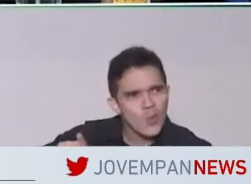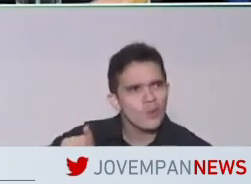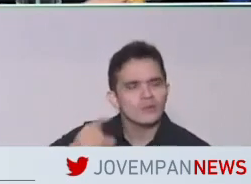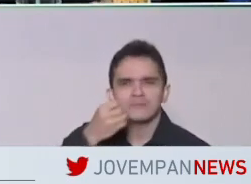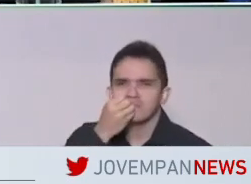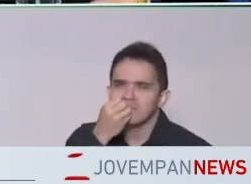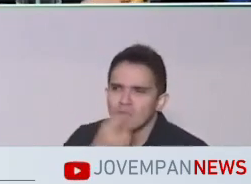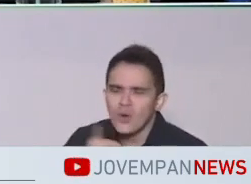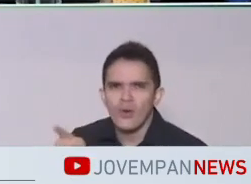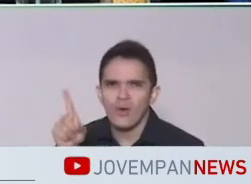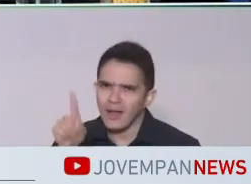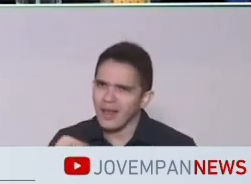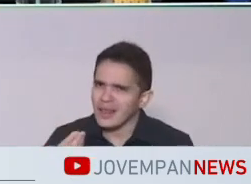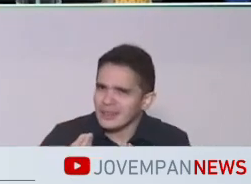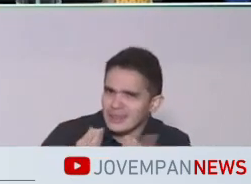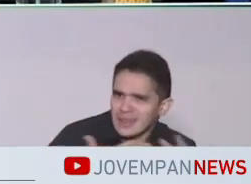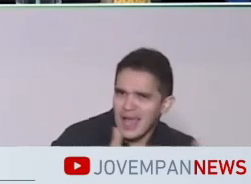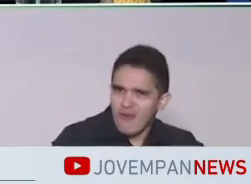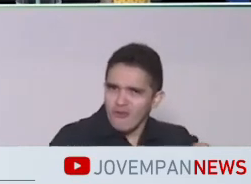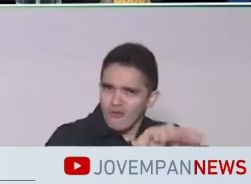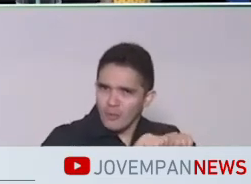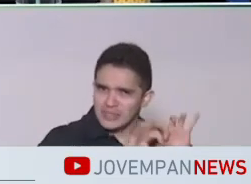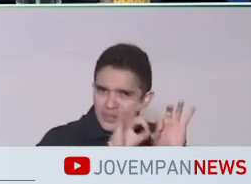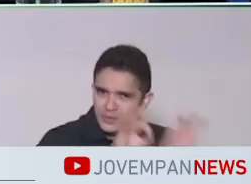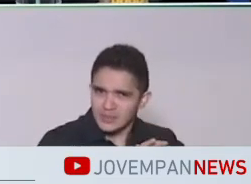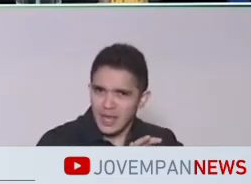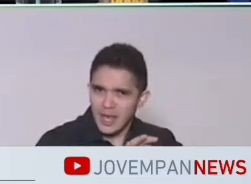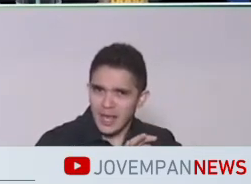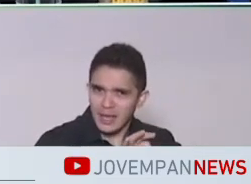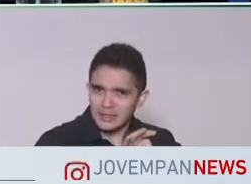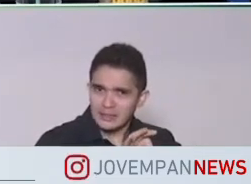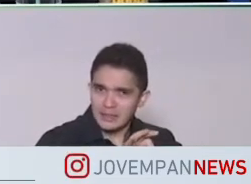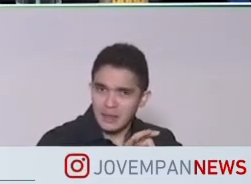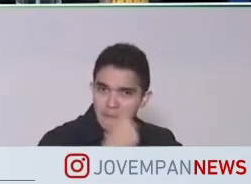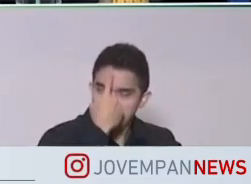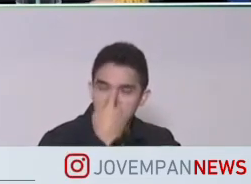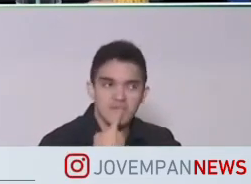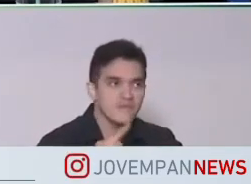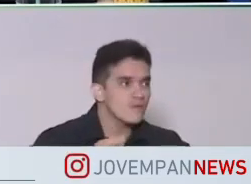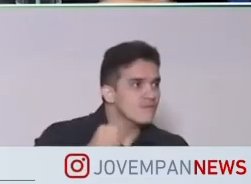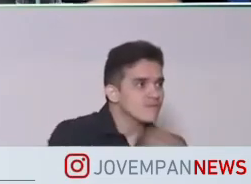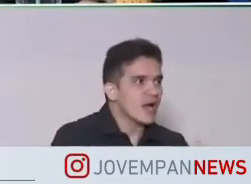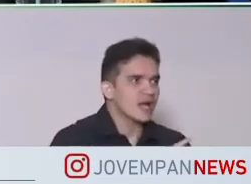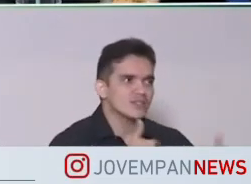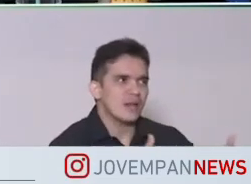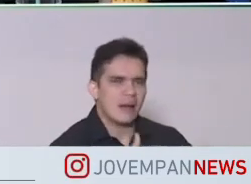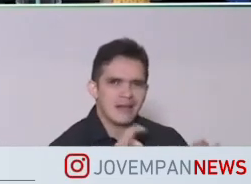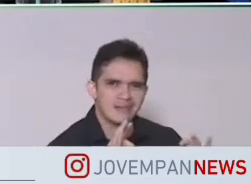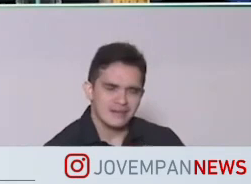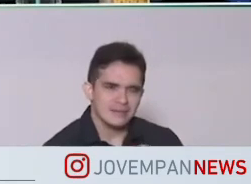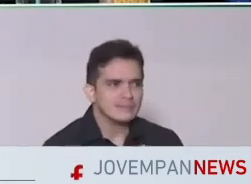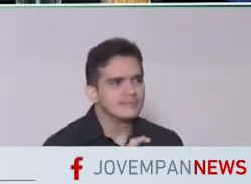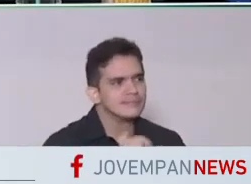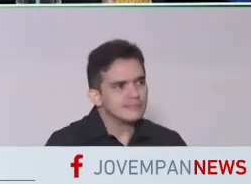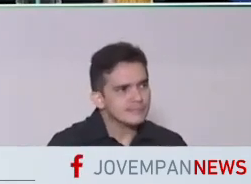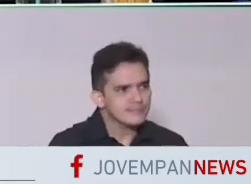oferece uma formação adequada para o mercado de trabalho e para que venha